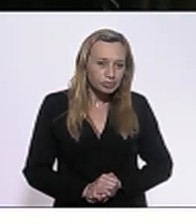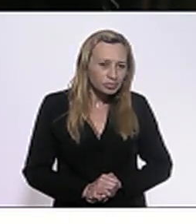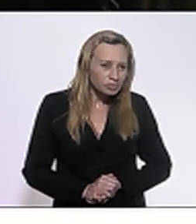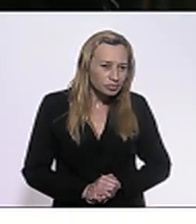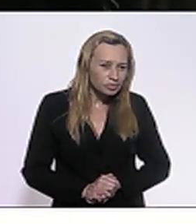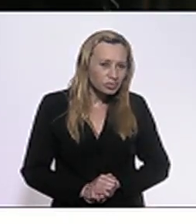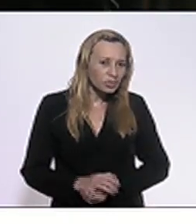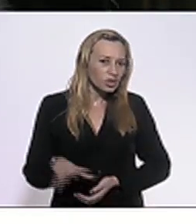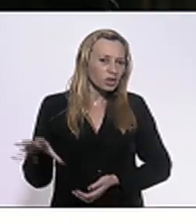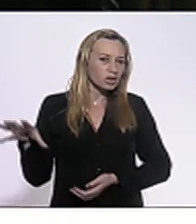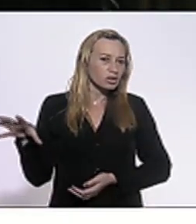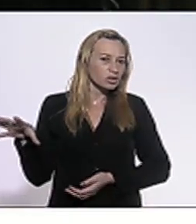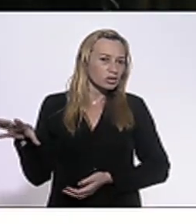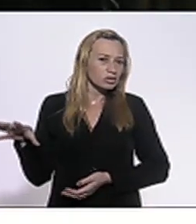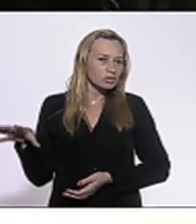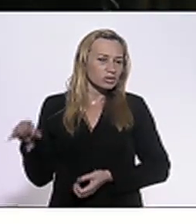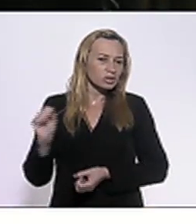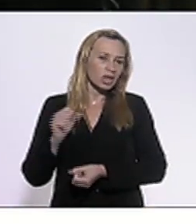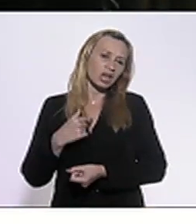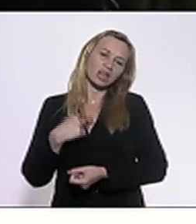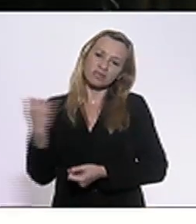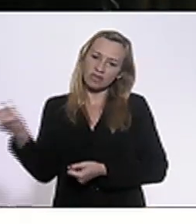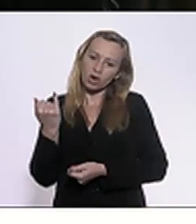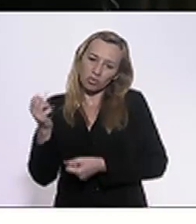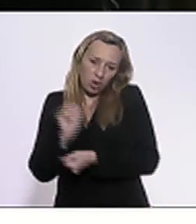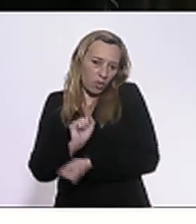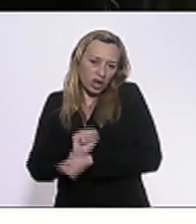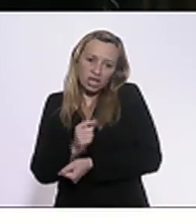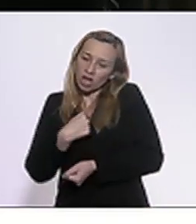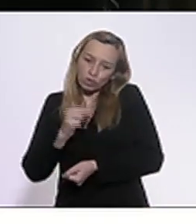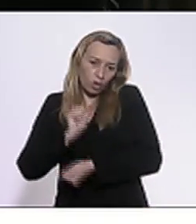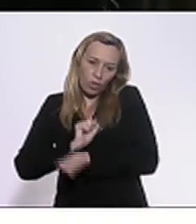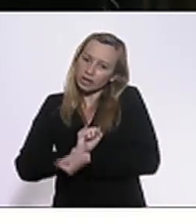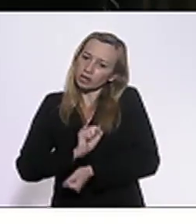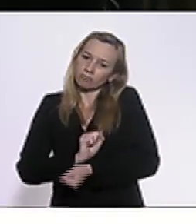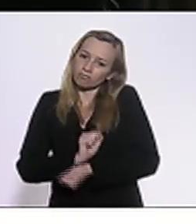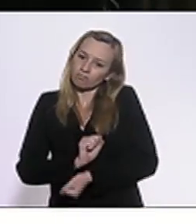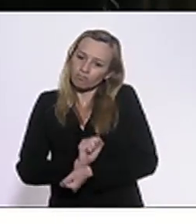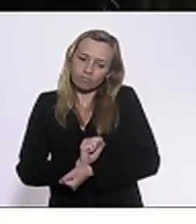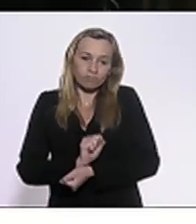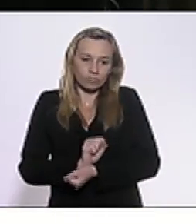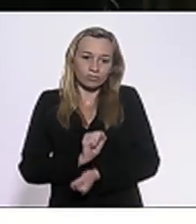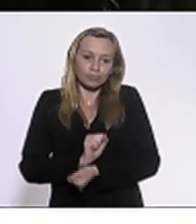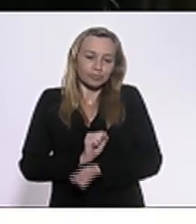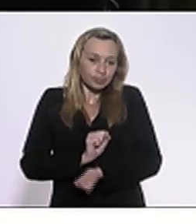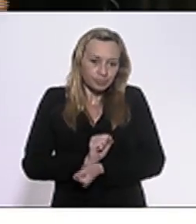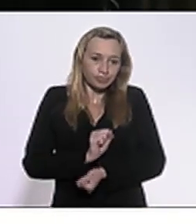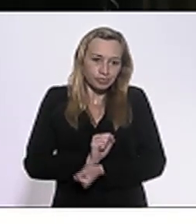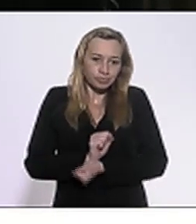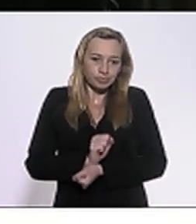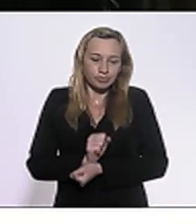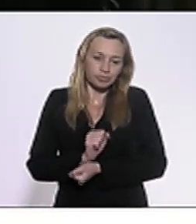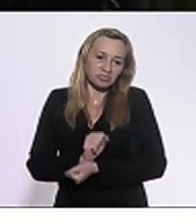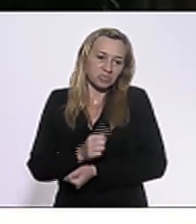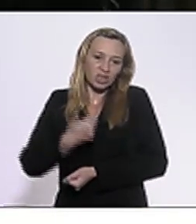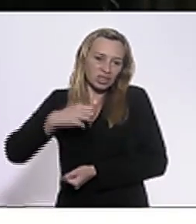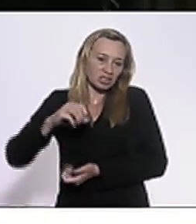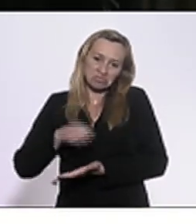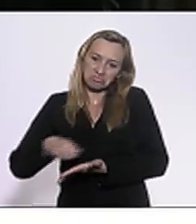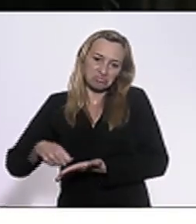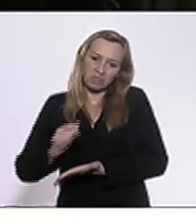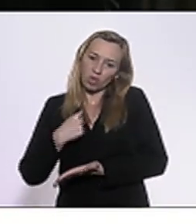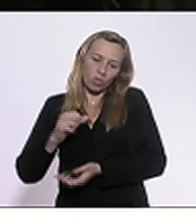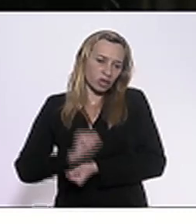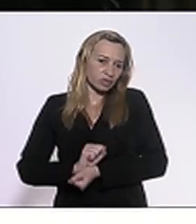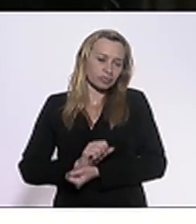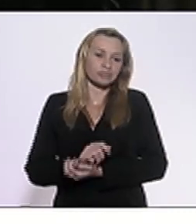Procuradoria disse que aguardasse. Os deputados não estão mais aí, mas a gente pode requerer 10 assinaturas, botando isso aí.